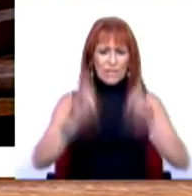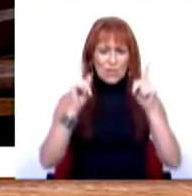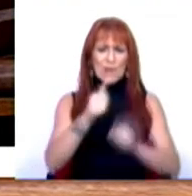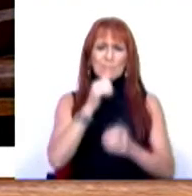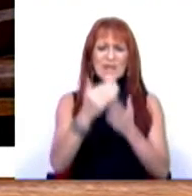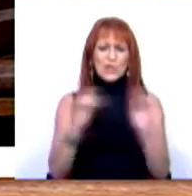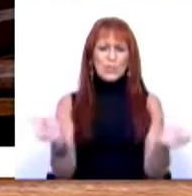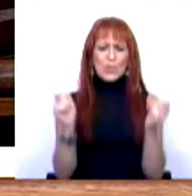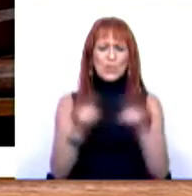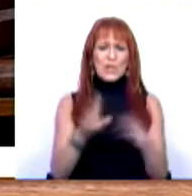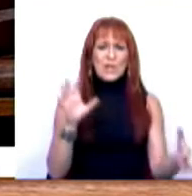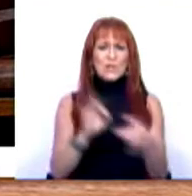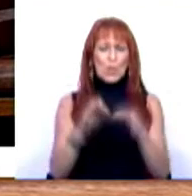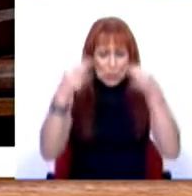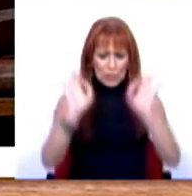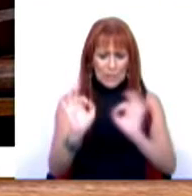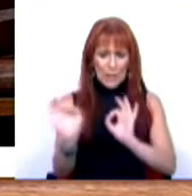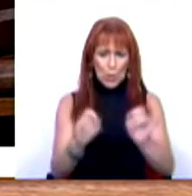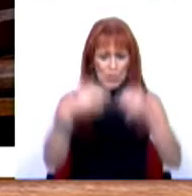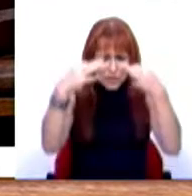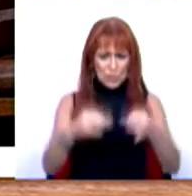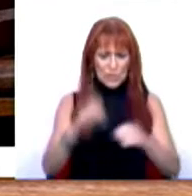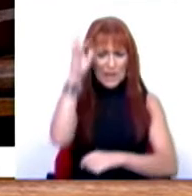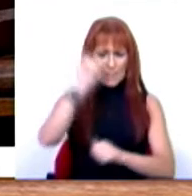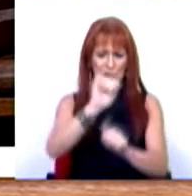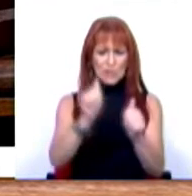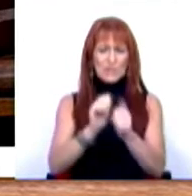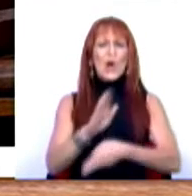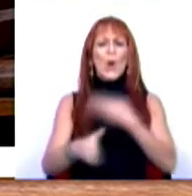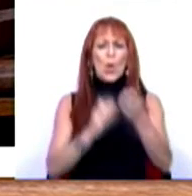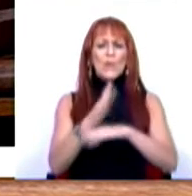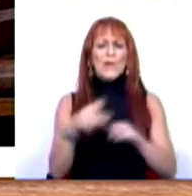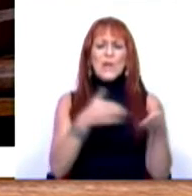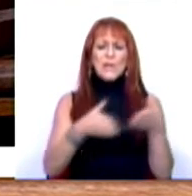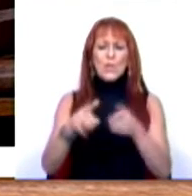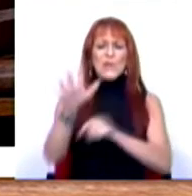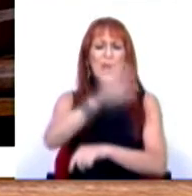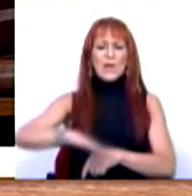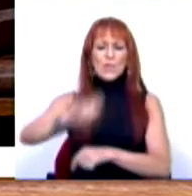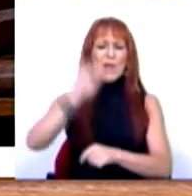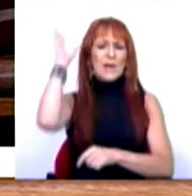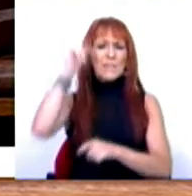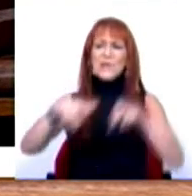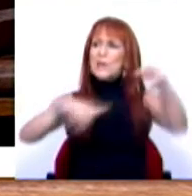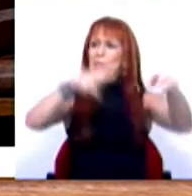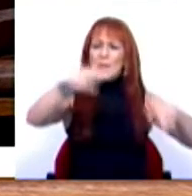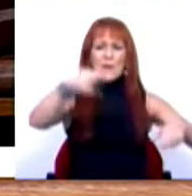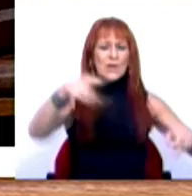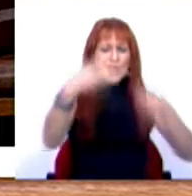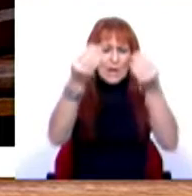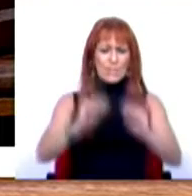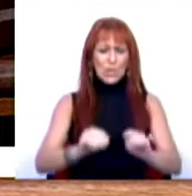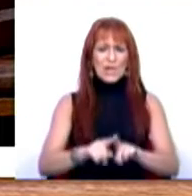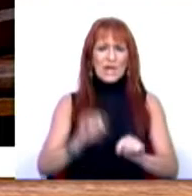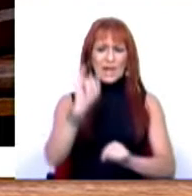medidas de promoção do tratamento condigno dos animais de companhia. Continuaremos a Estratégia Nacional para os Animais Errantes, elaborada